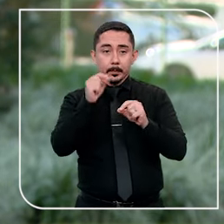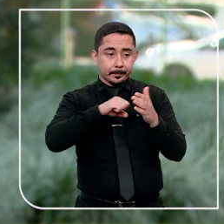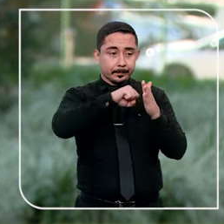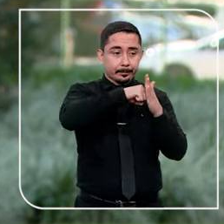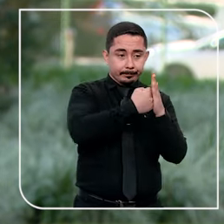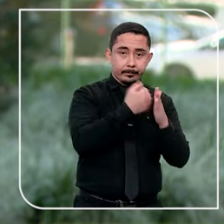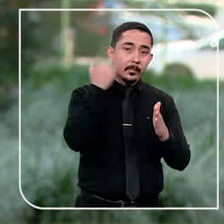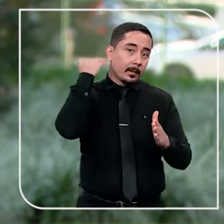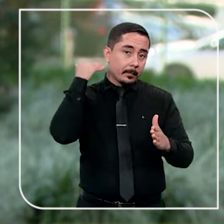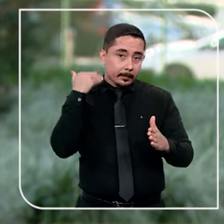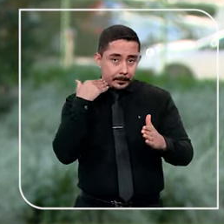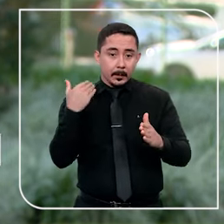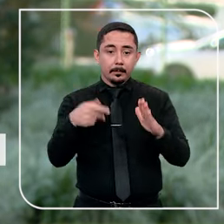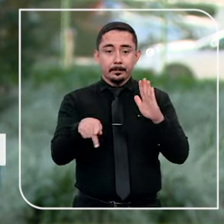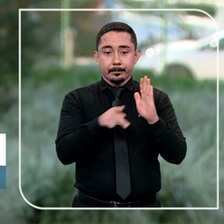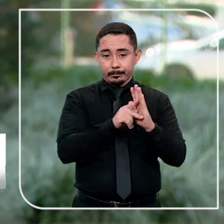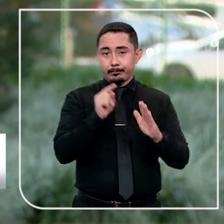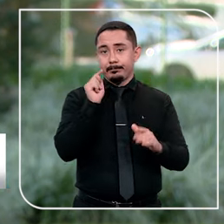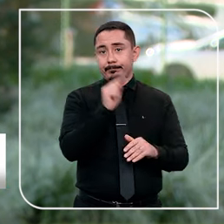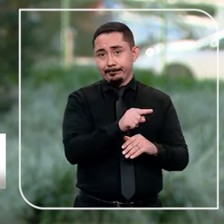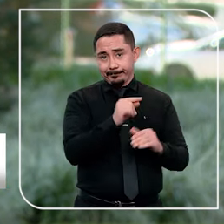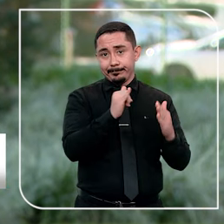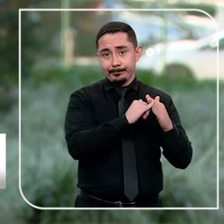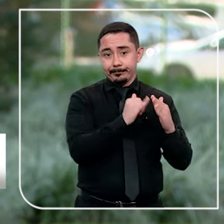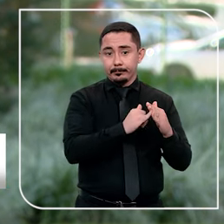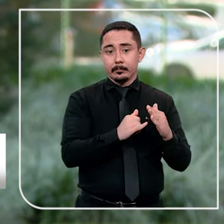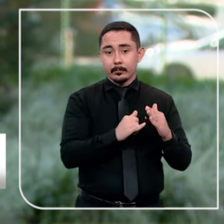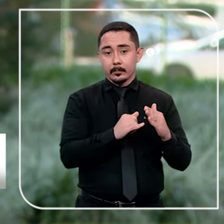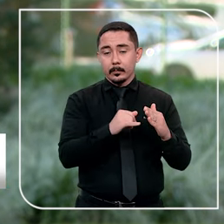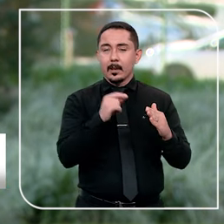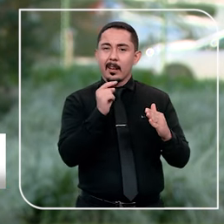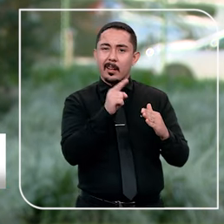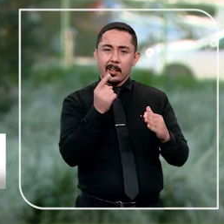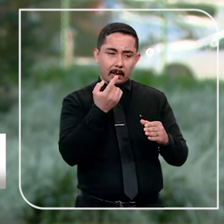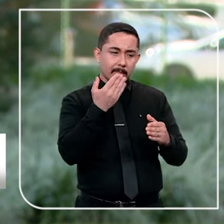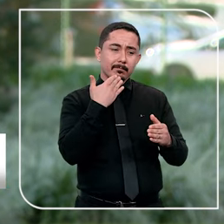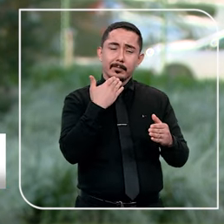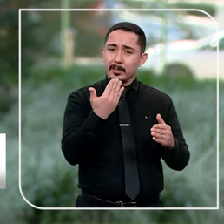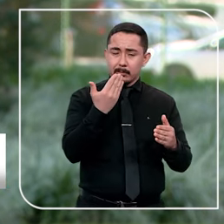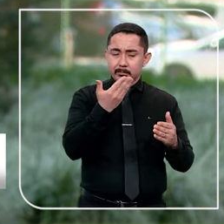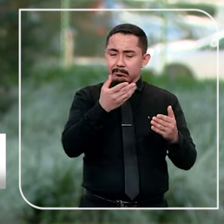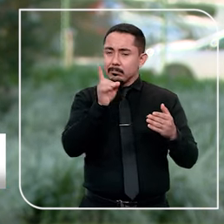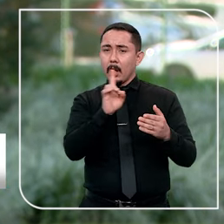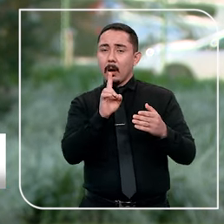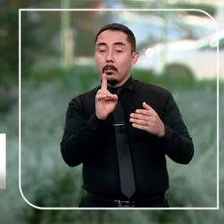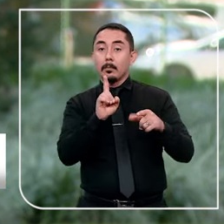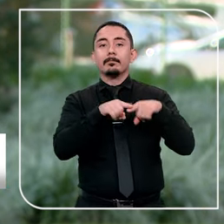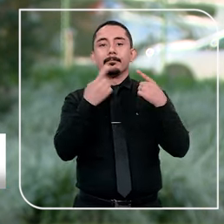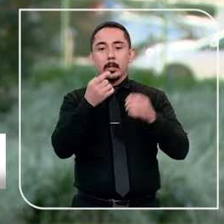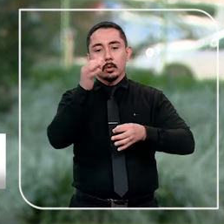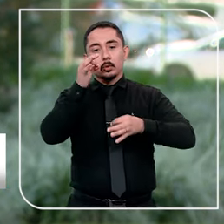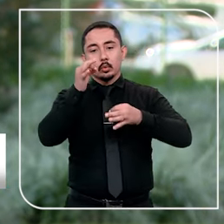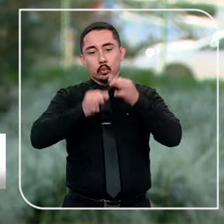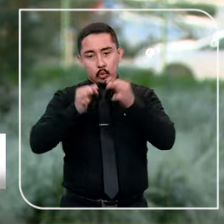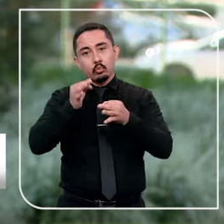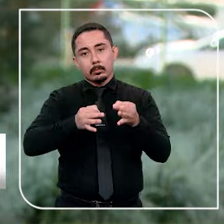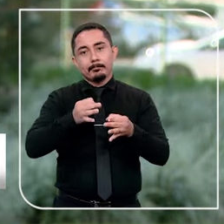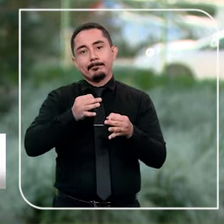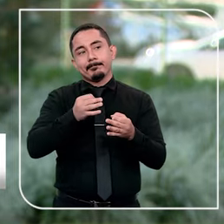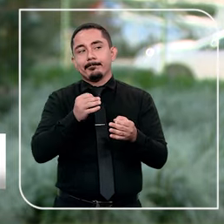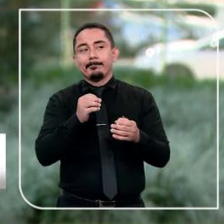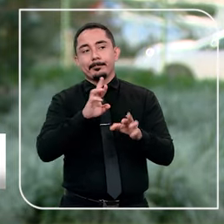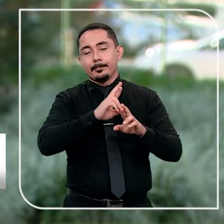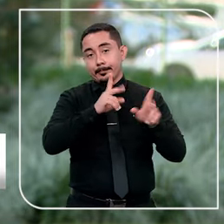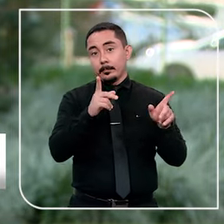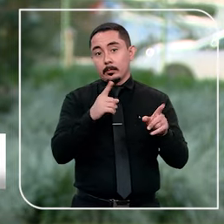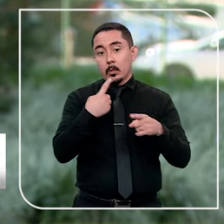sentença a proprietária apresentou impugnação da penhora mas o juízo rejeitou sob o fundamento de não haver provas de